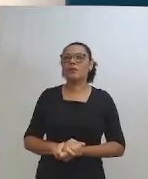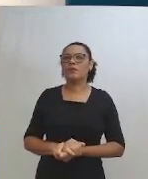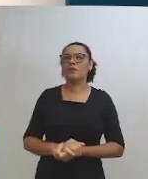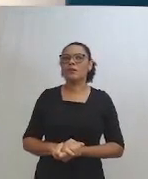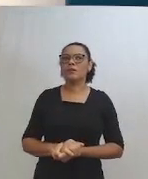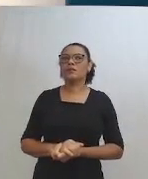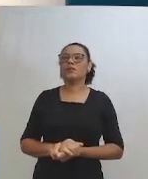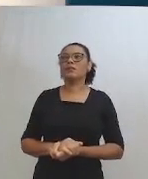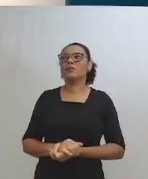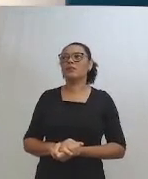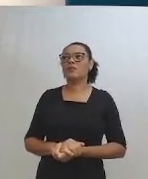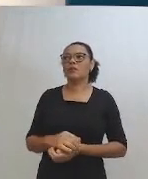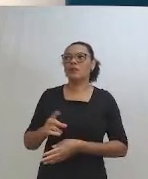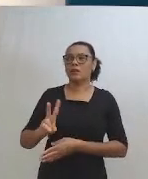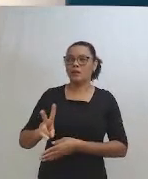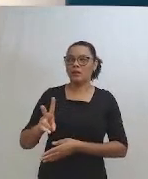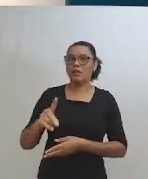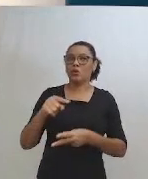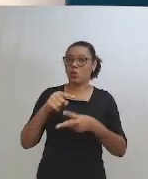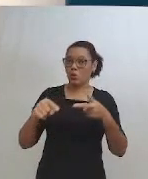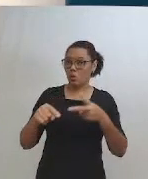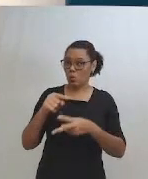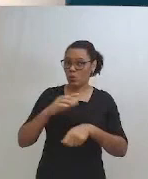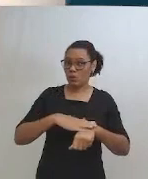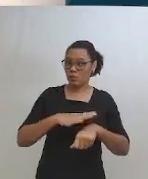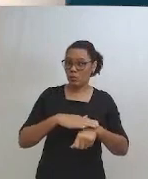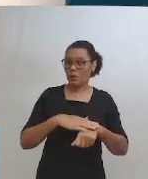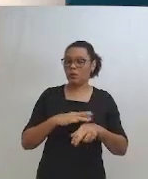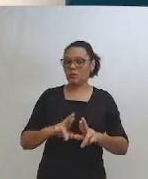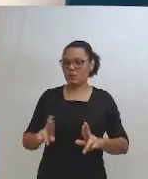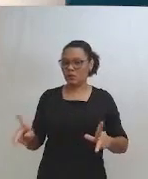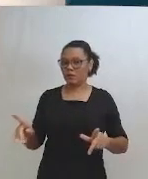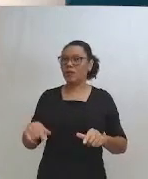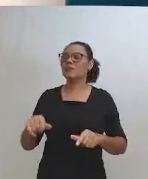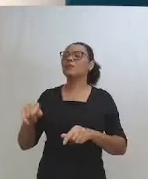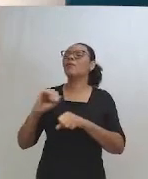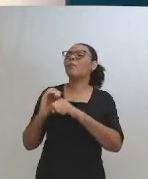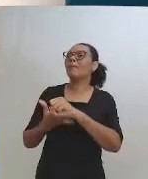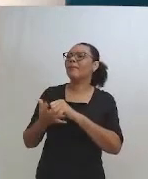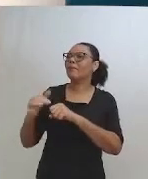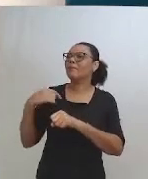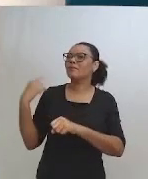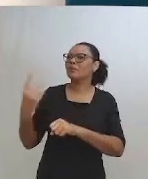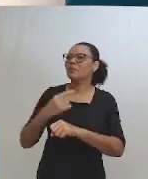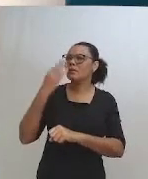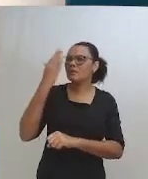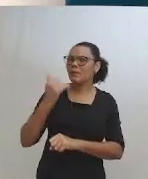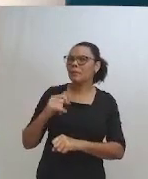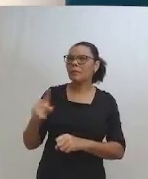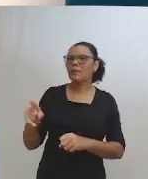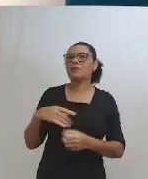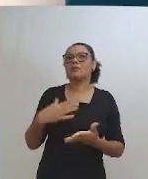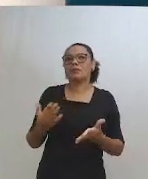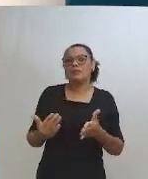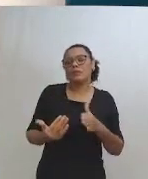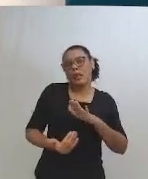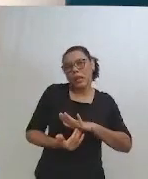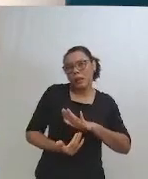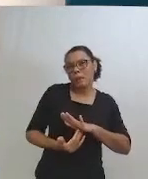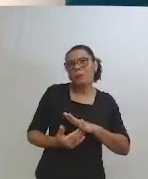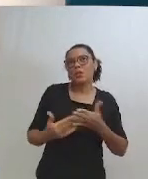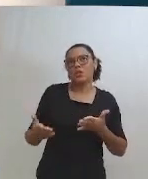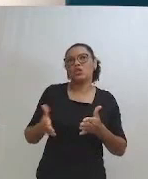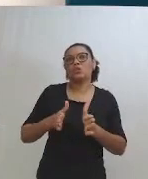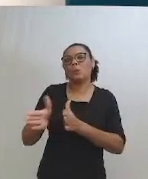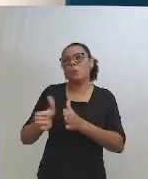dois outros momentos distintos. Em face da pandemia, todos sabemos de algumas restrições na tramitação dos processos físicos,